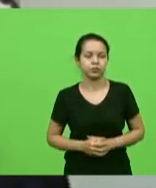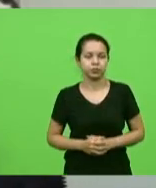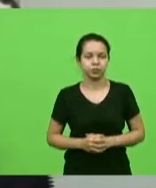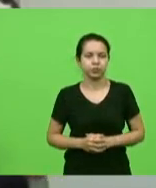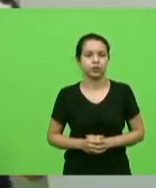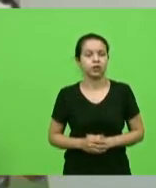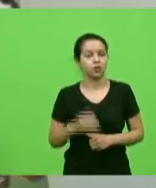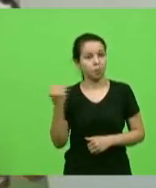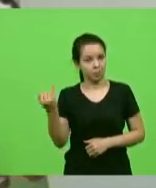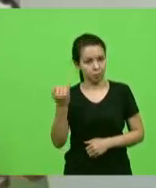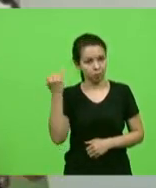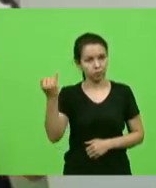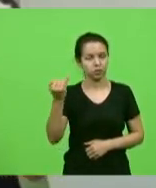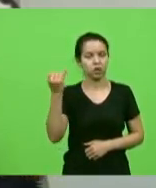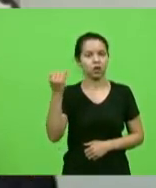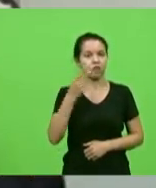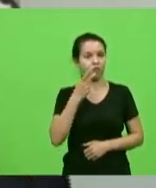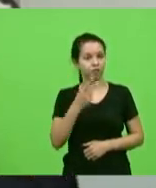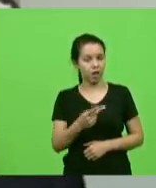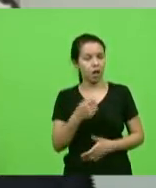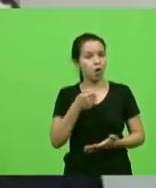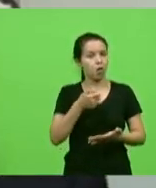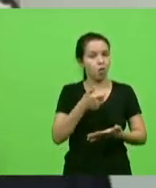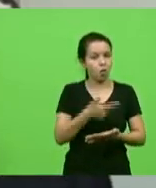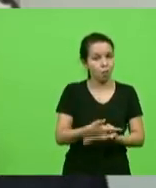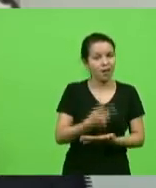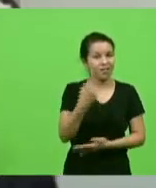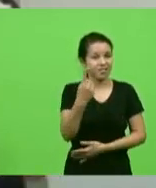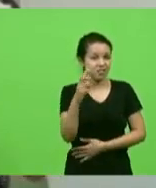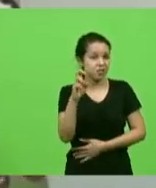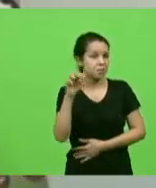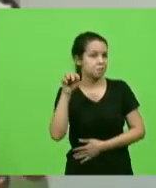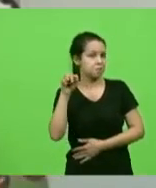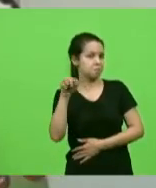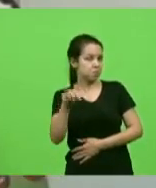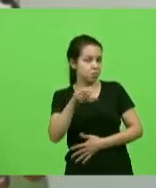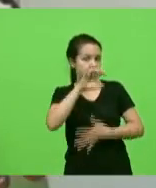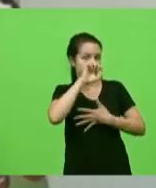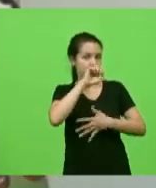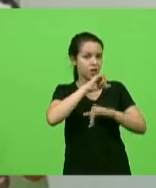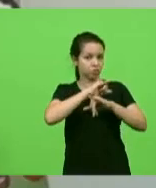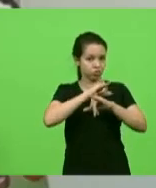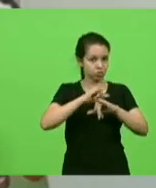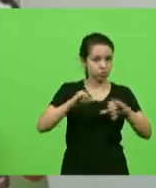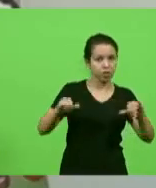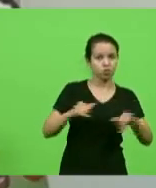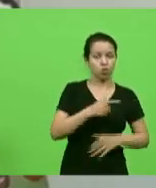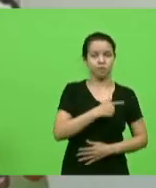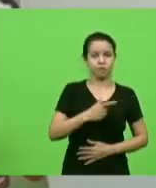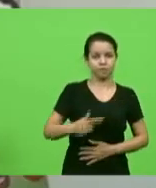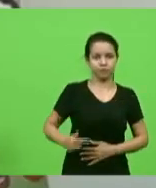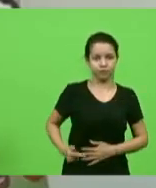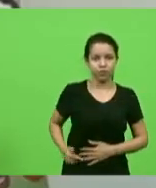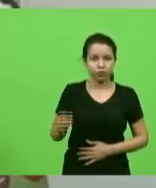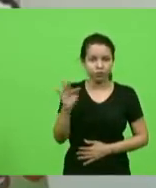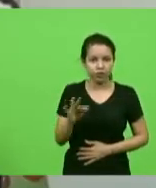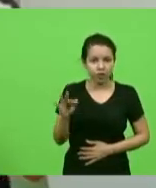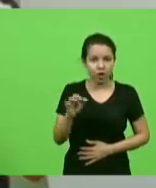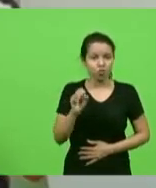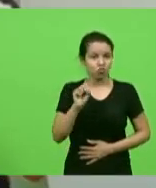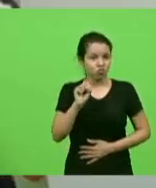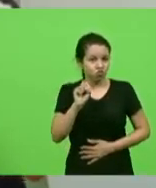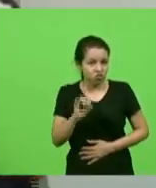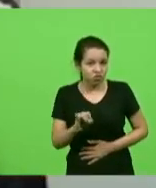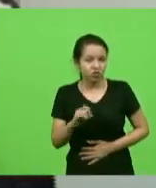considerar que se a compra dos 15.000 respiradores anunciado pelo Governo Federal tivesse ocorrido